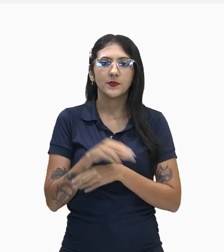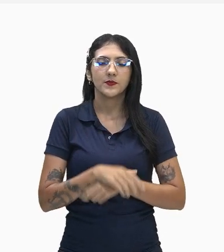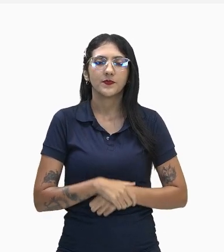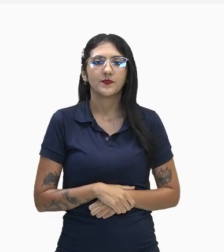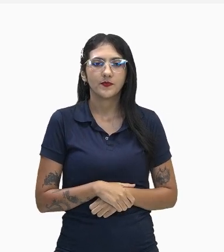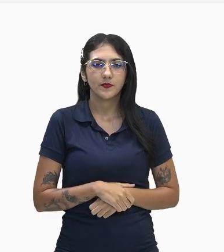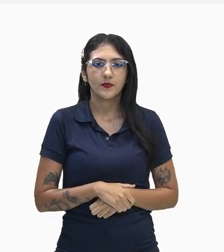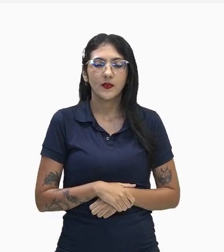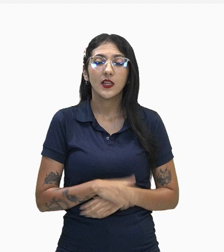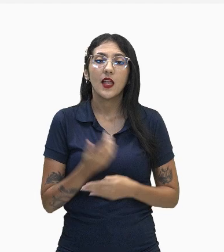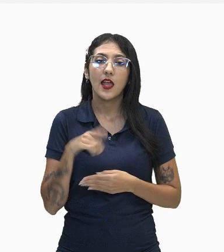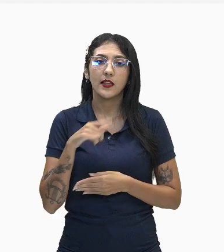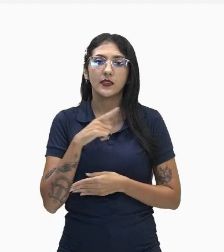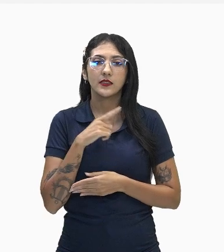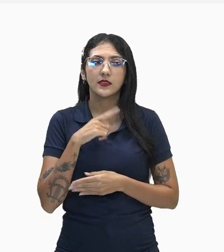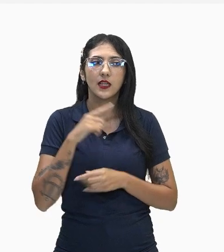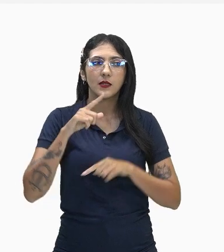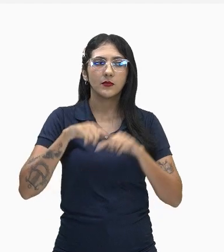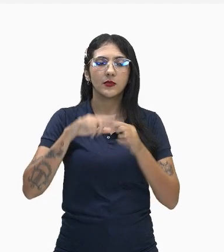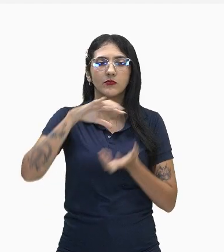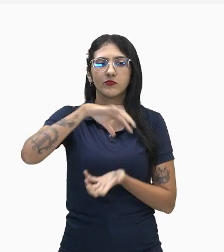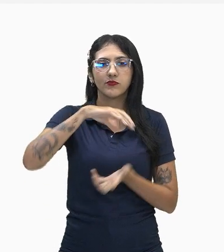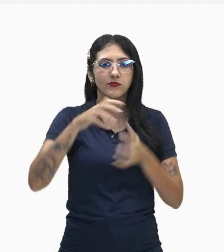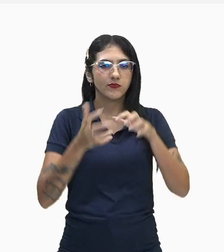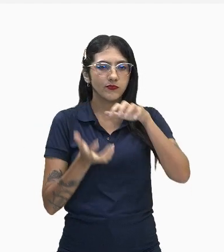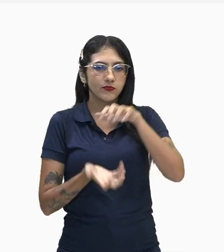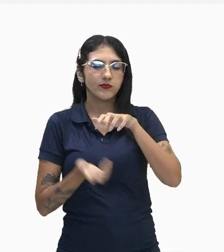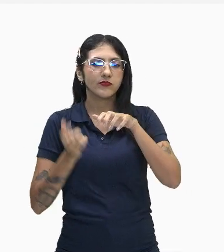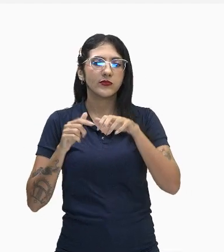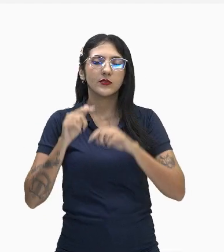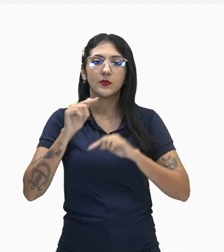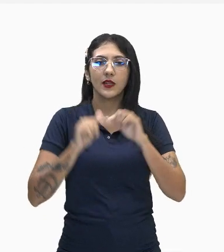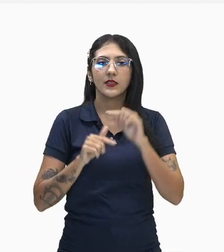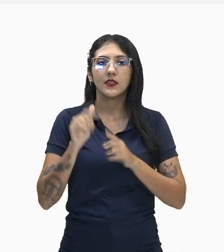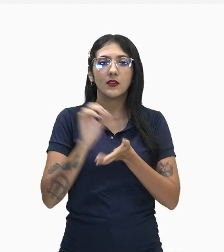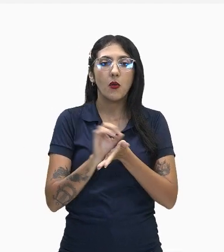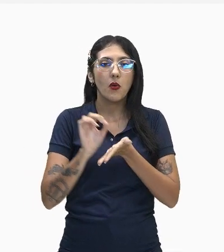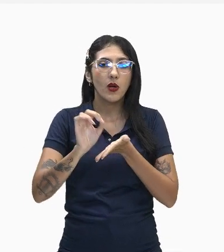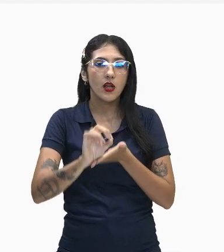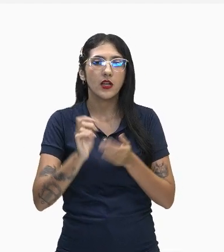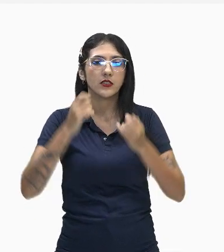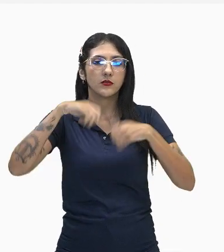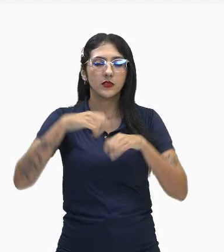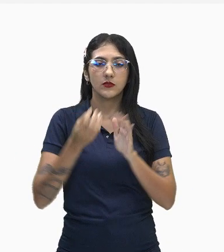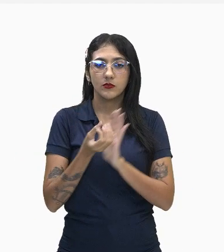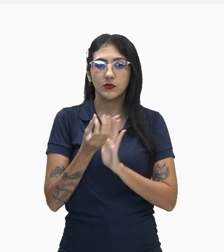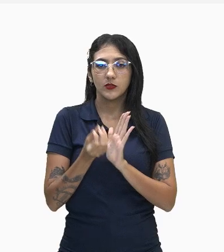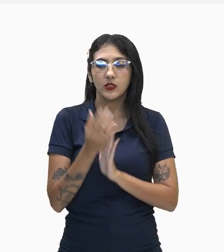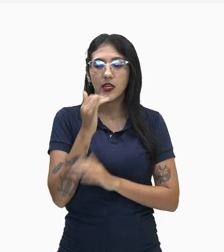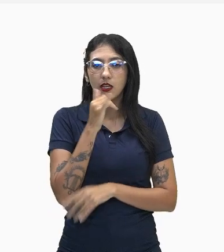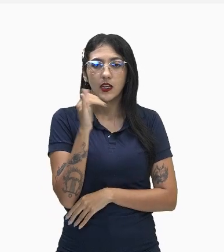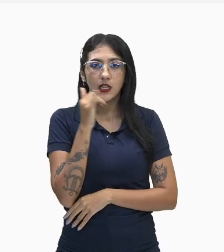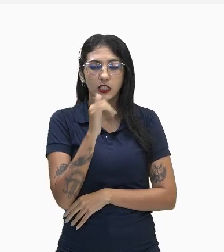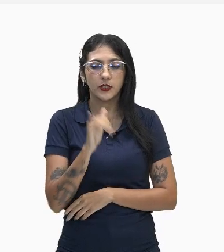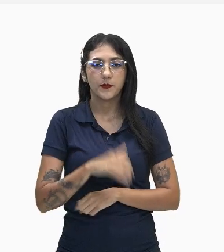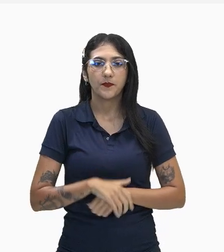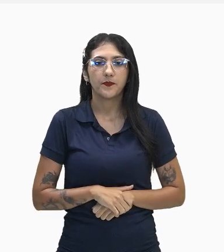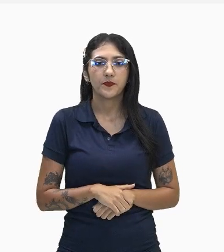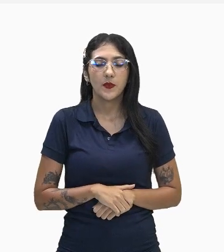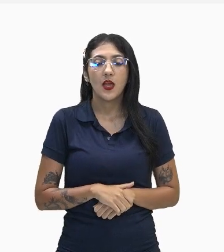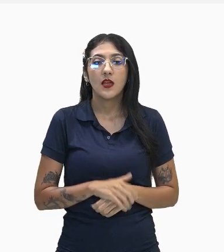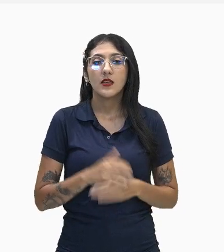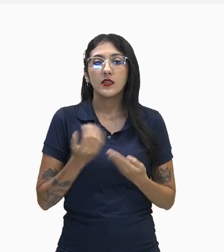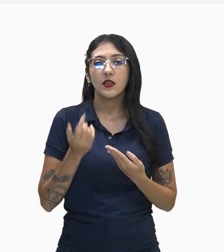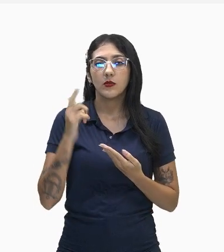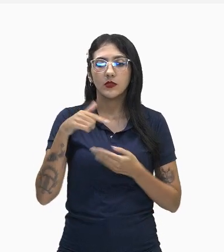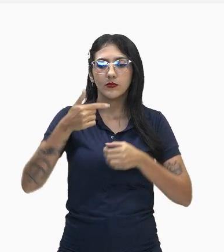a biomassa, né, a matéria orgânica, ela sendo utilizada para produzir energia. Então, a energia dos